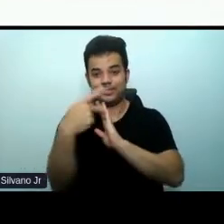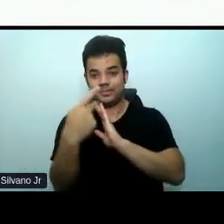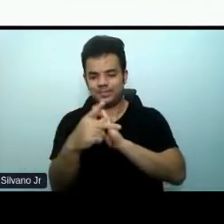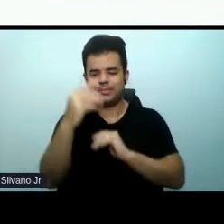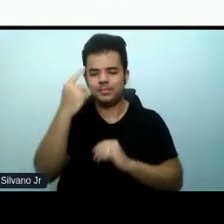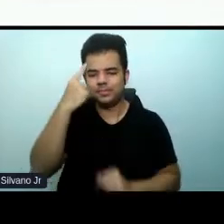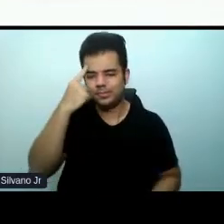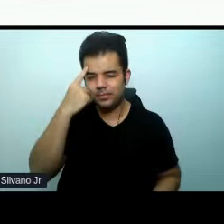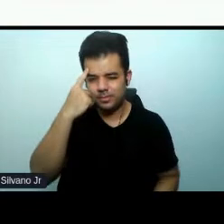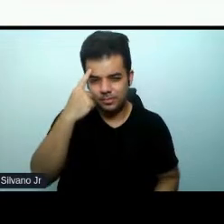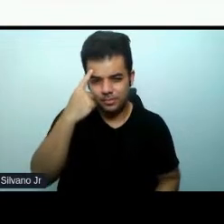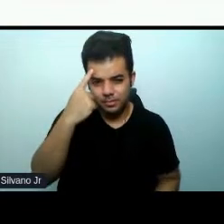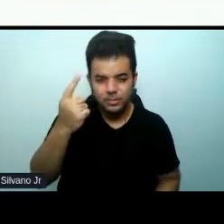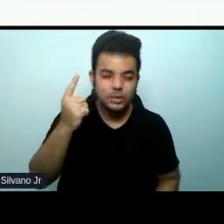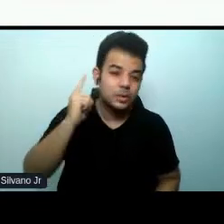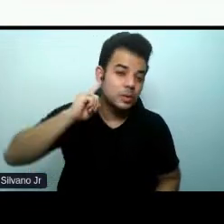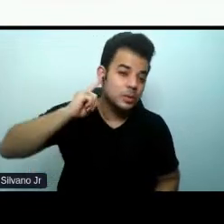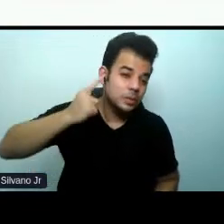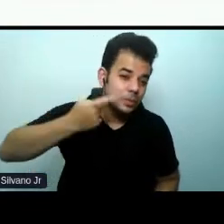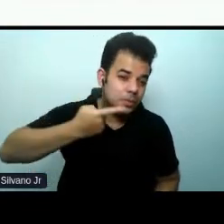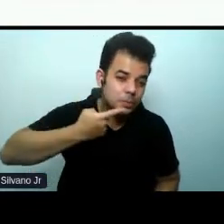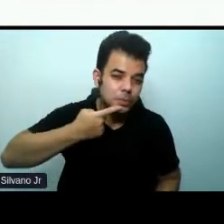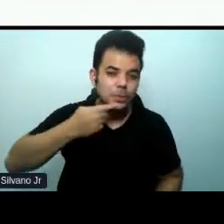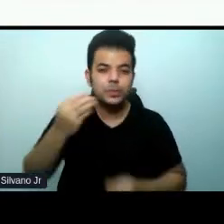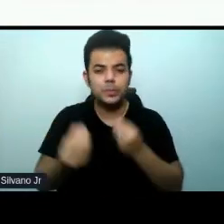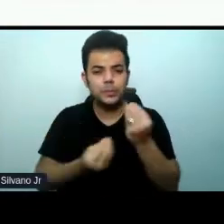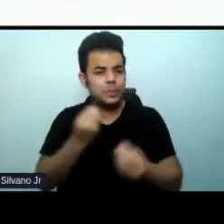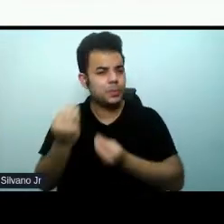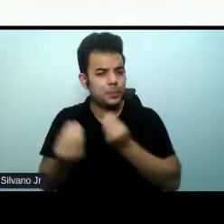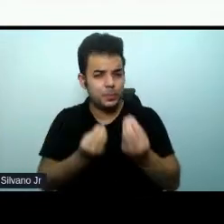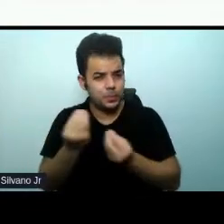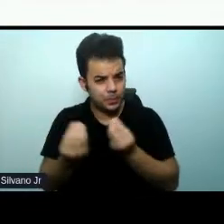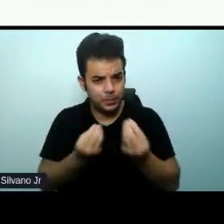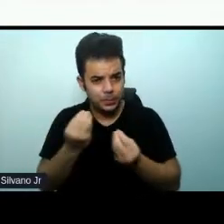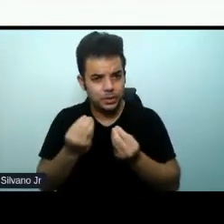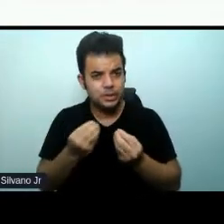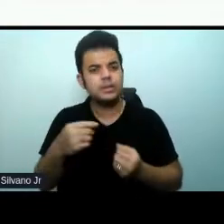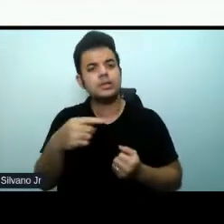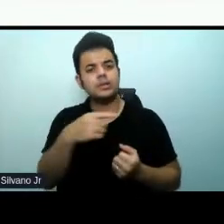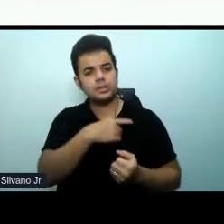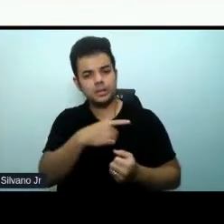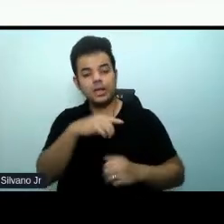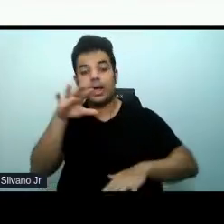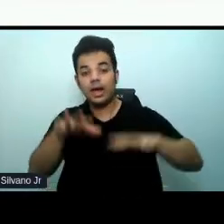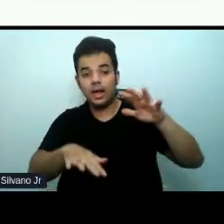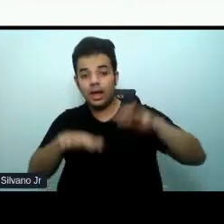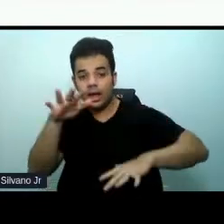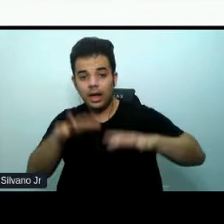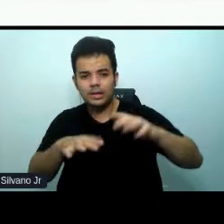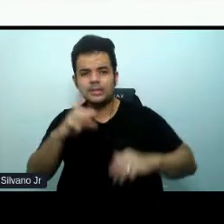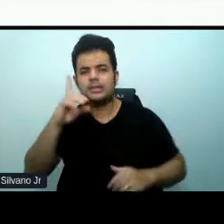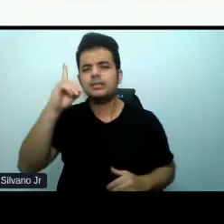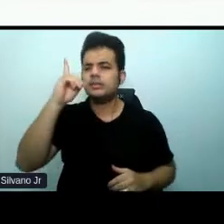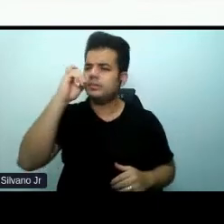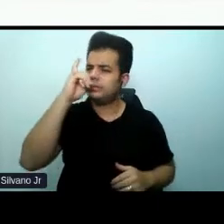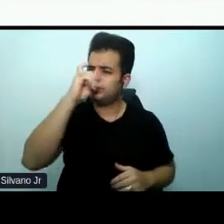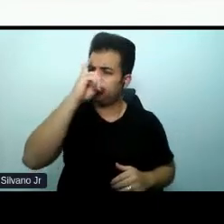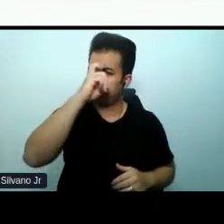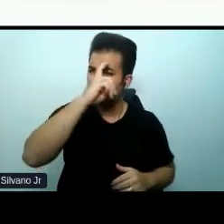imaginem que surdos, eles acabam tendo muitas dificuldades,